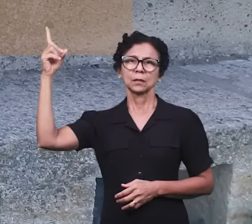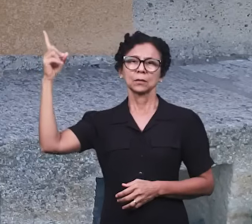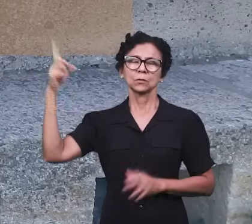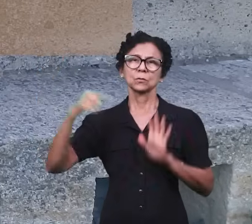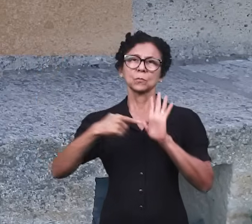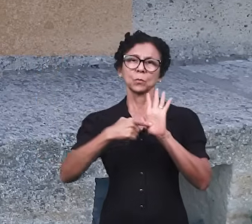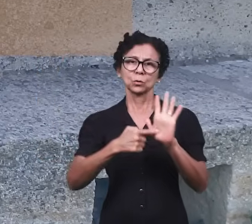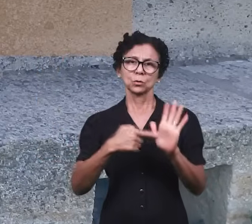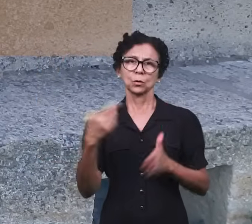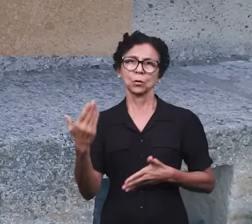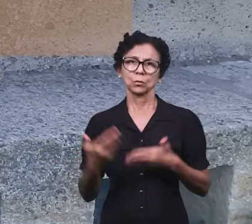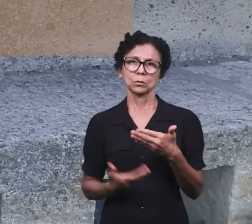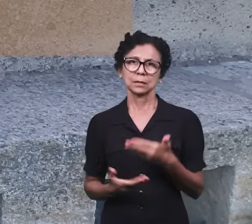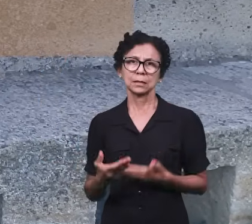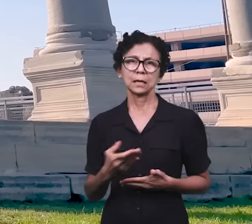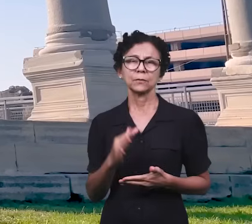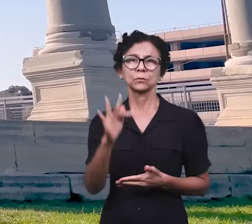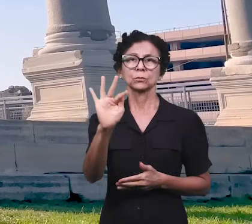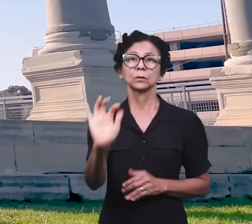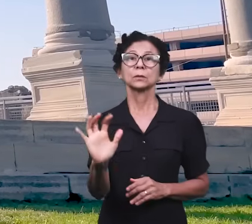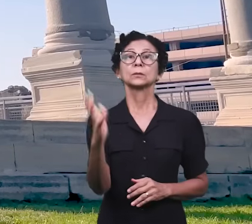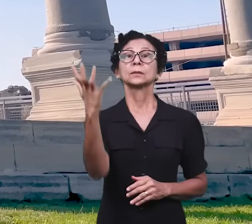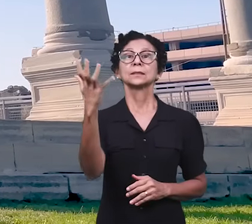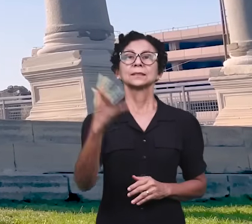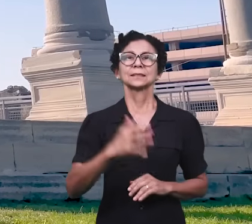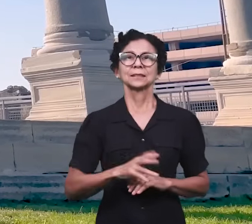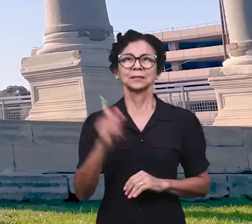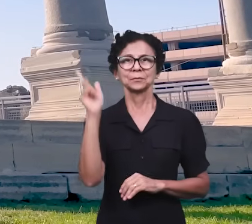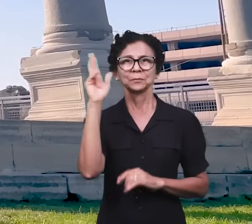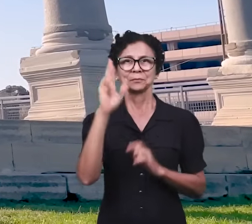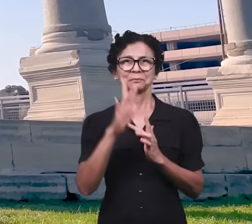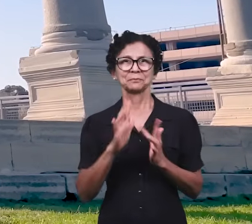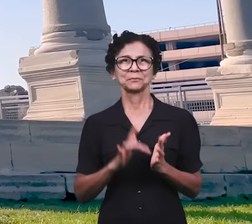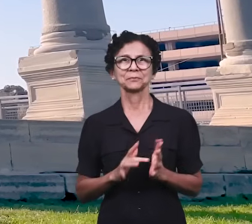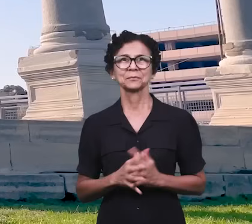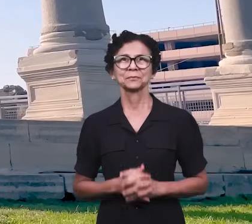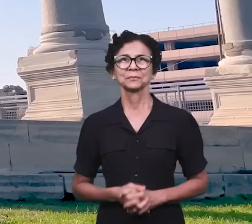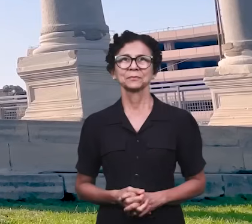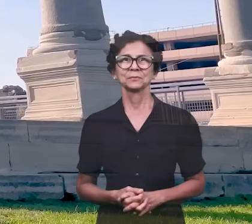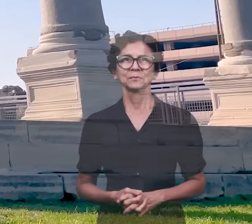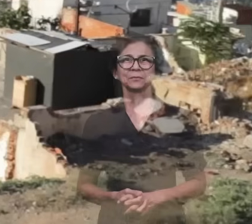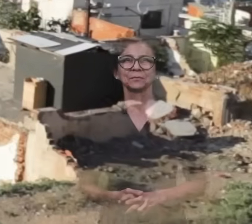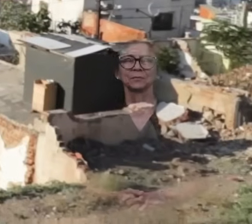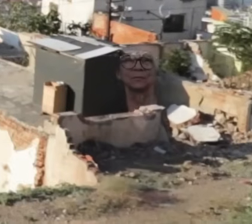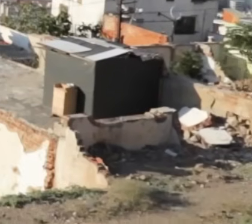coisas que brevemente devem acontecer. Até lá e a paz do Senhor Jesus.